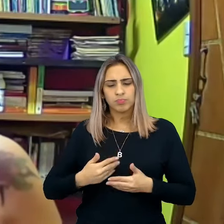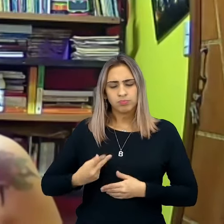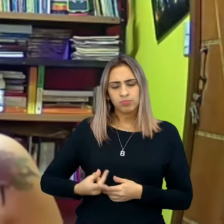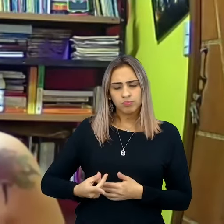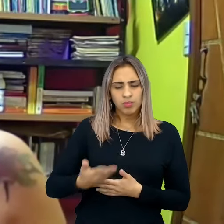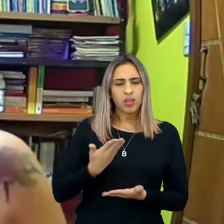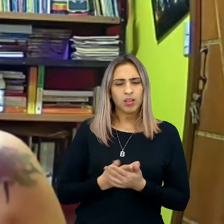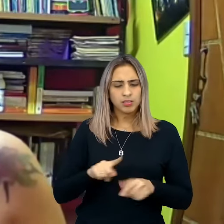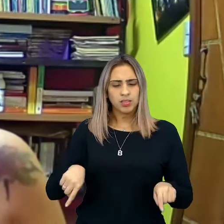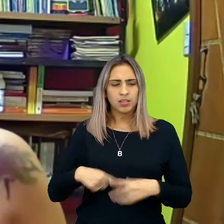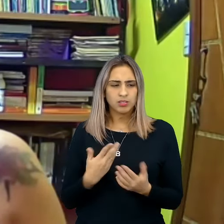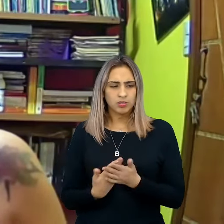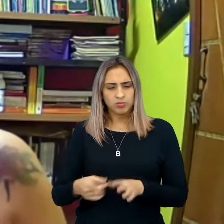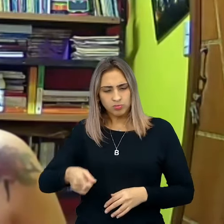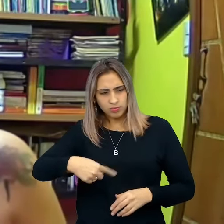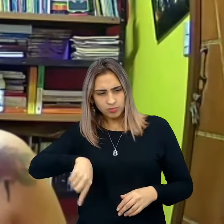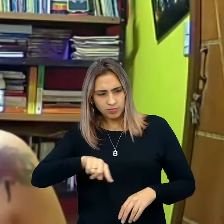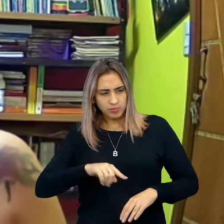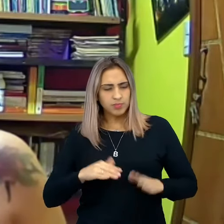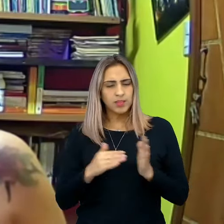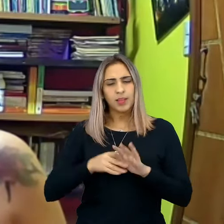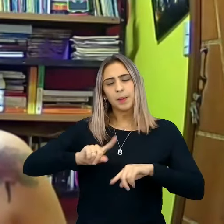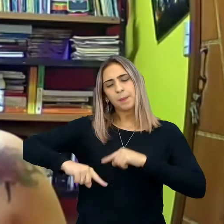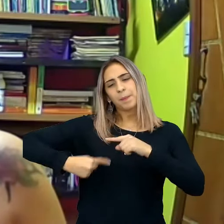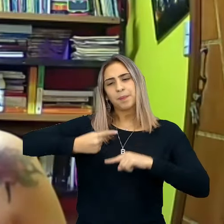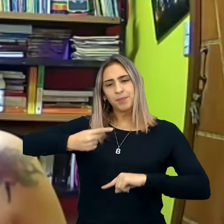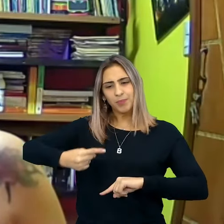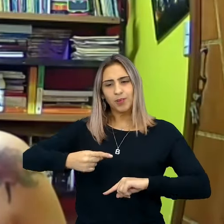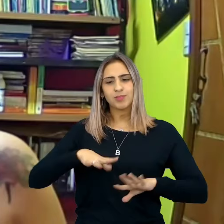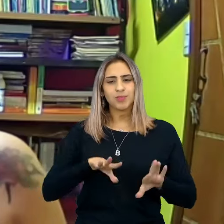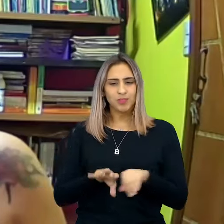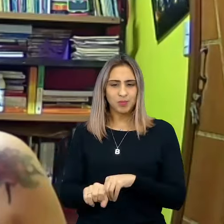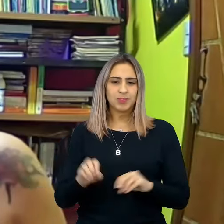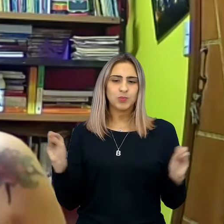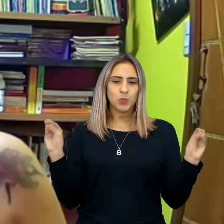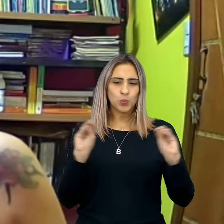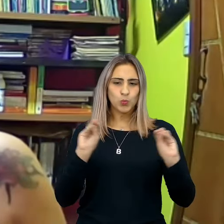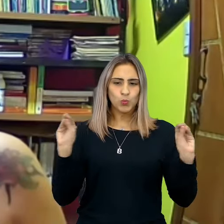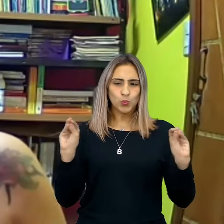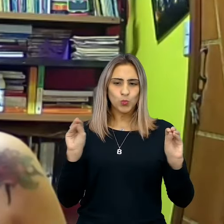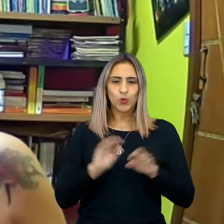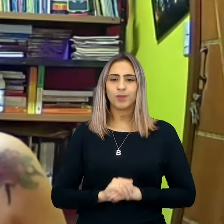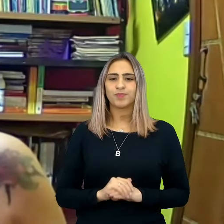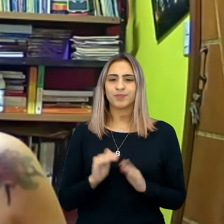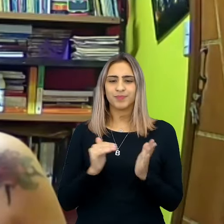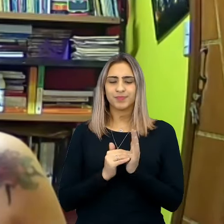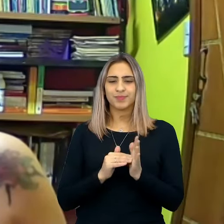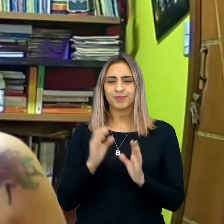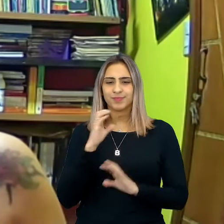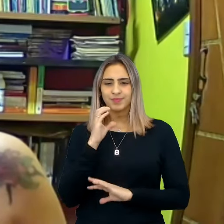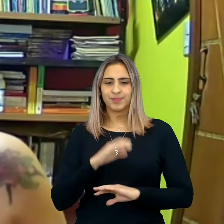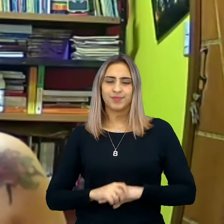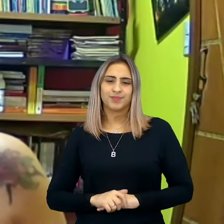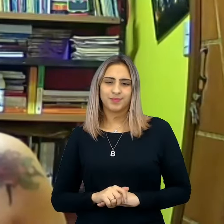de aula de vocês, e até uma próxima formação. Um beijo aí para vocês. Tchau, tchau.